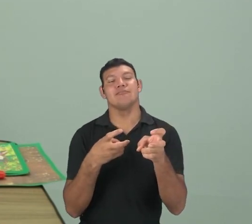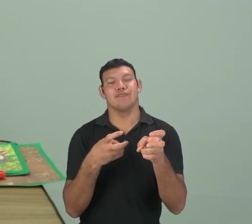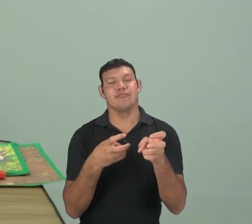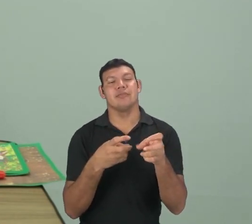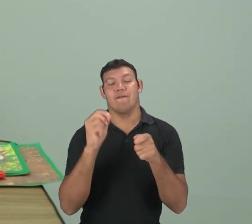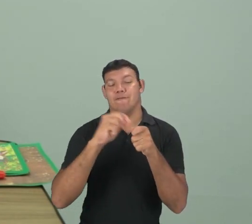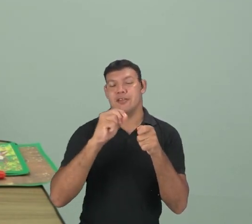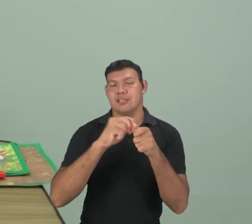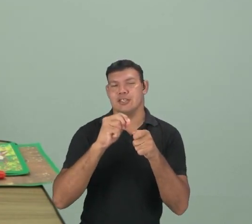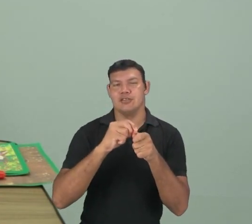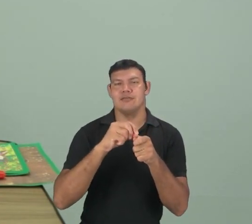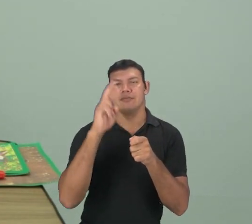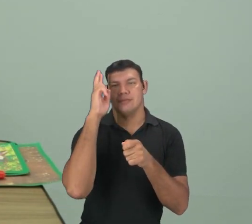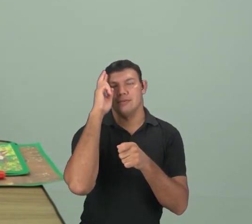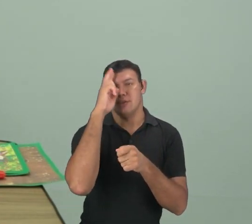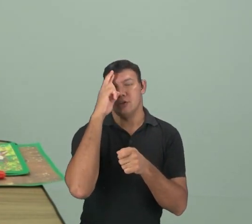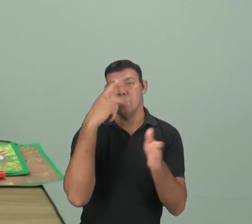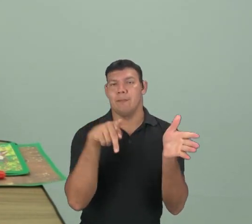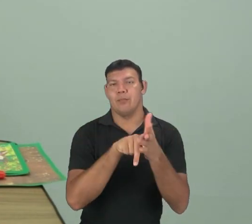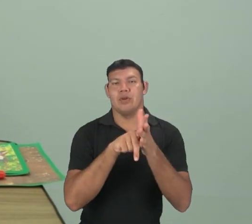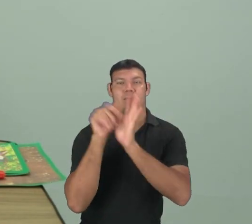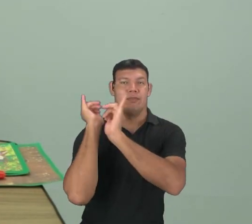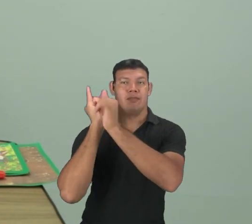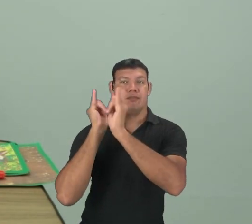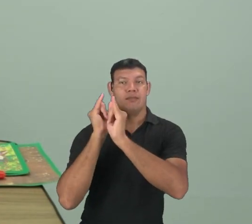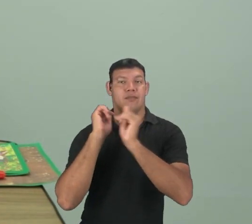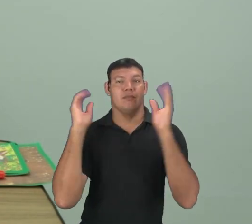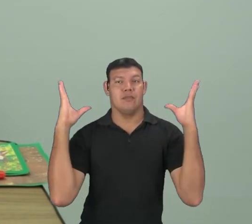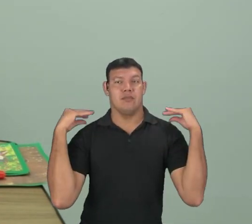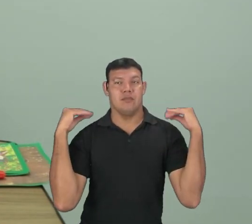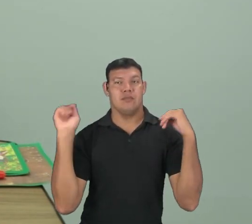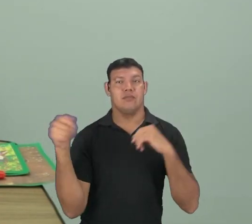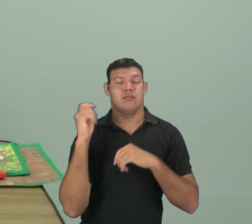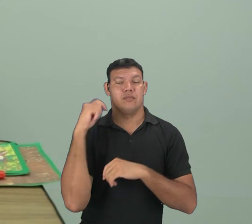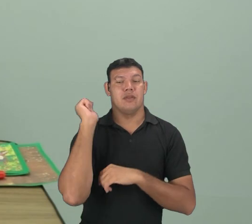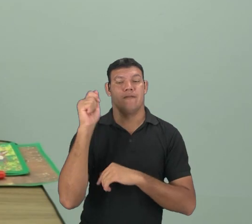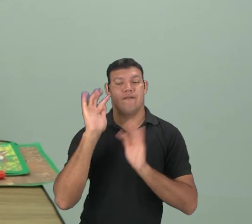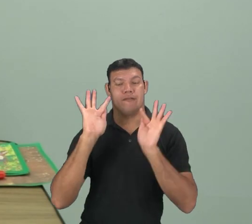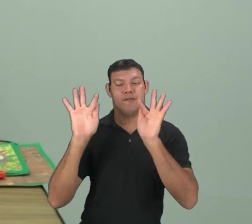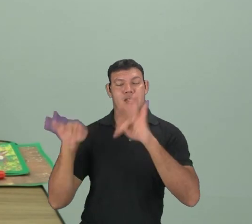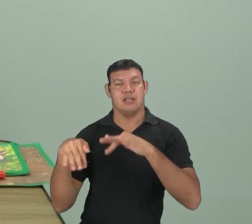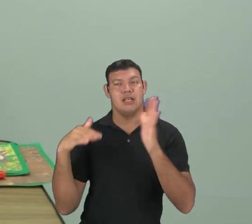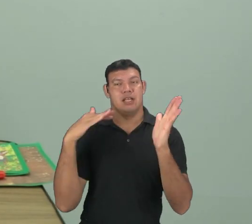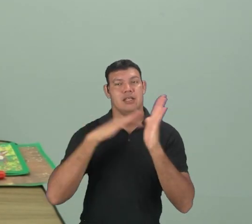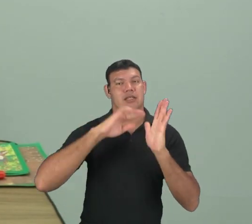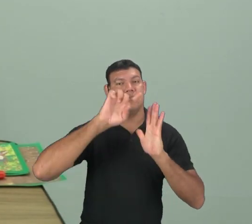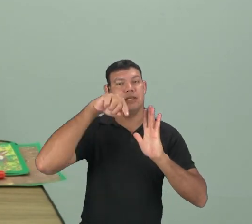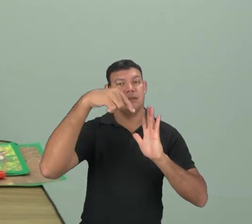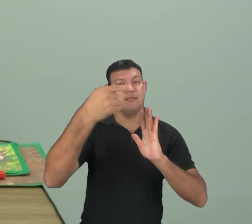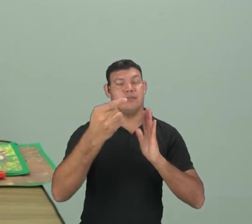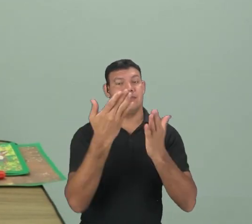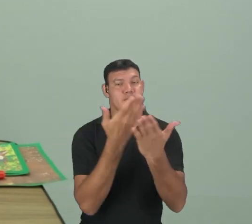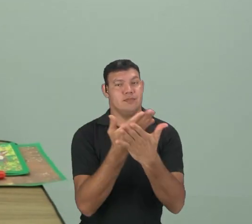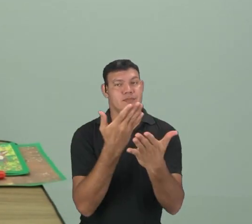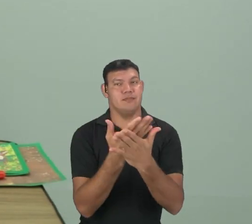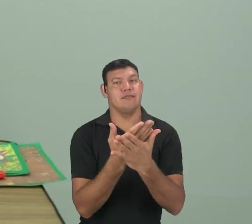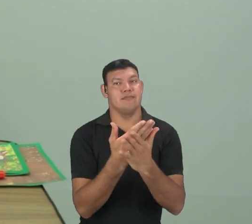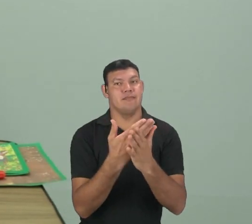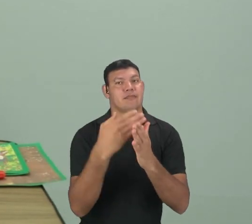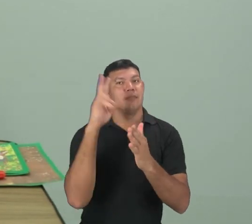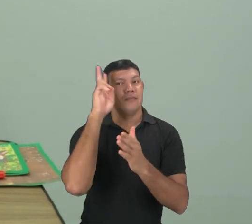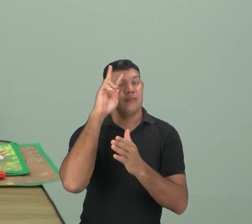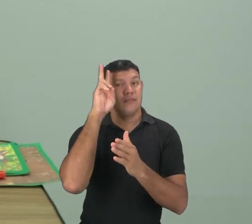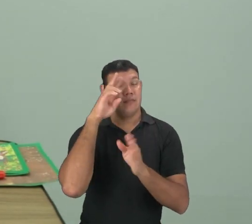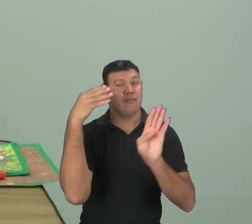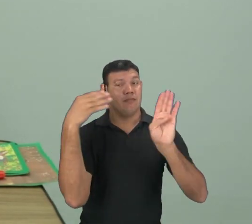ver como tá a sua produção em histórias, em contos de fadas. Nós vamos finalizar por aqui e eu te vejo numa próxima